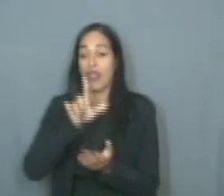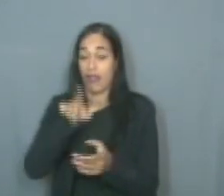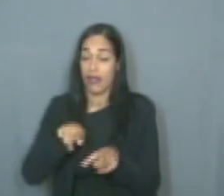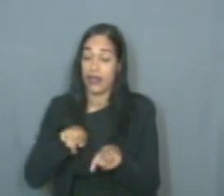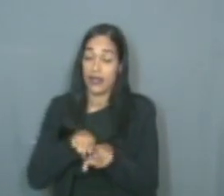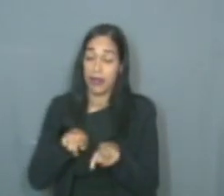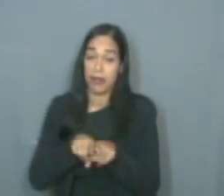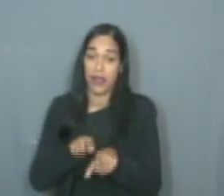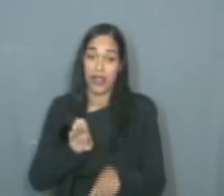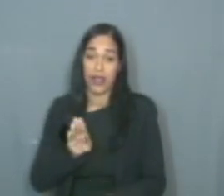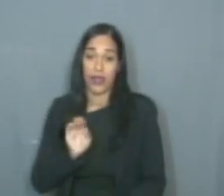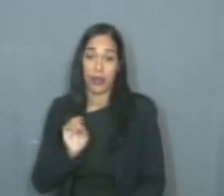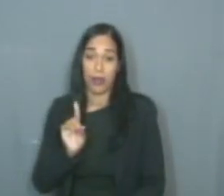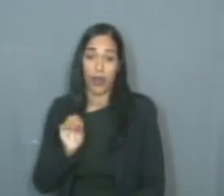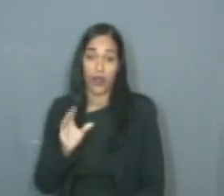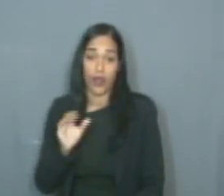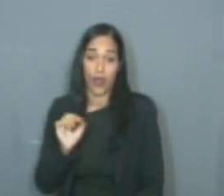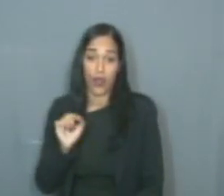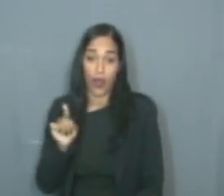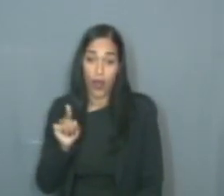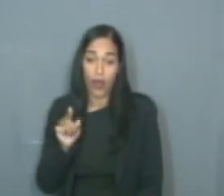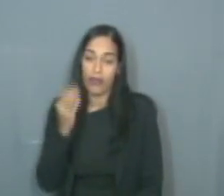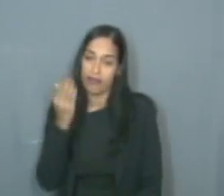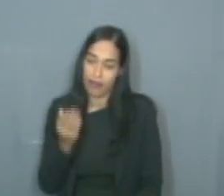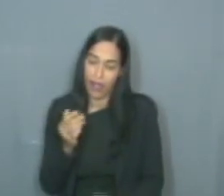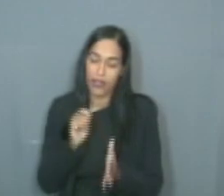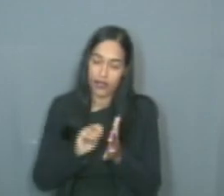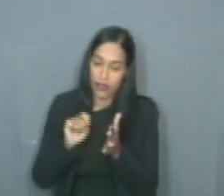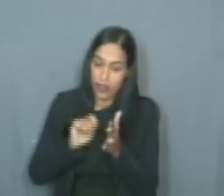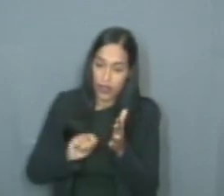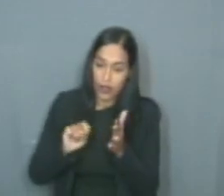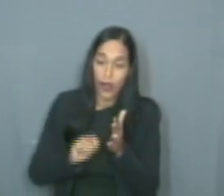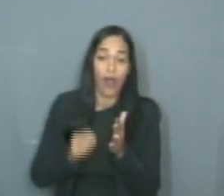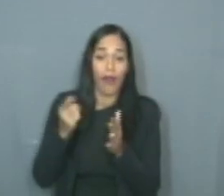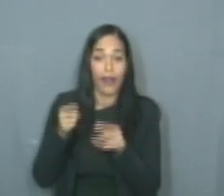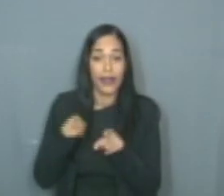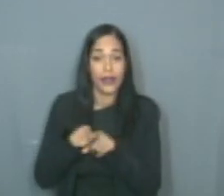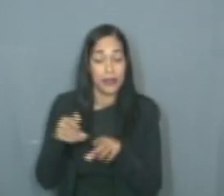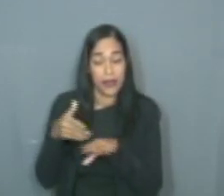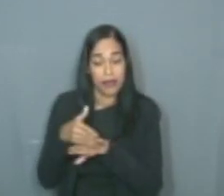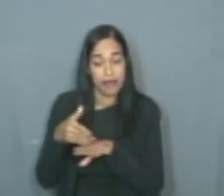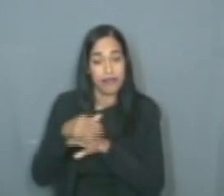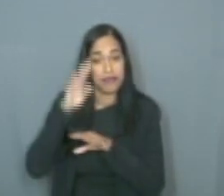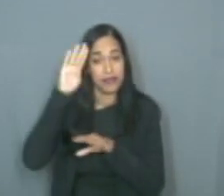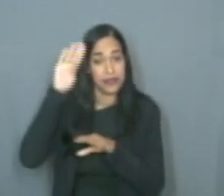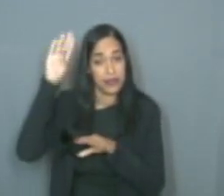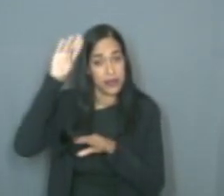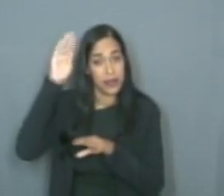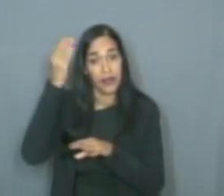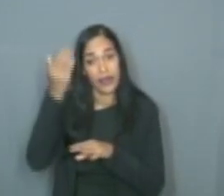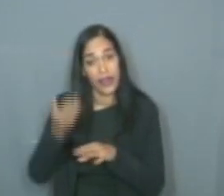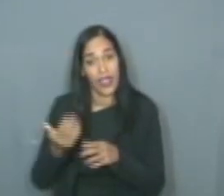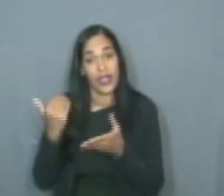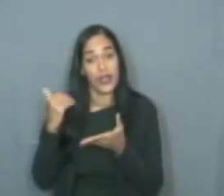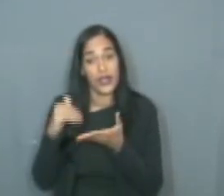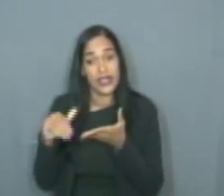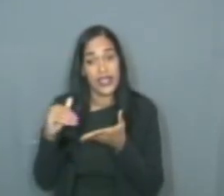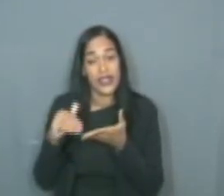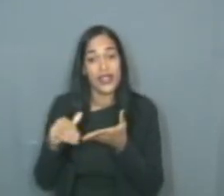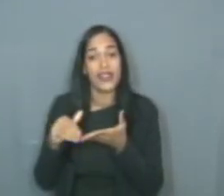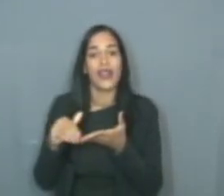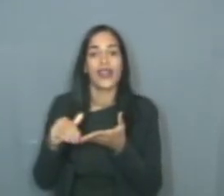Bodocó, grande escritor, ele está na Academia Pernambucana e ele é o secretário da